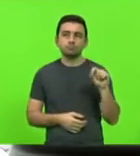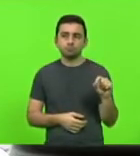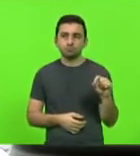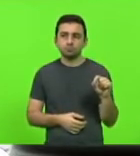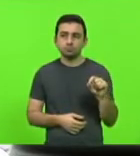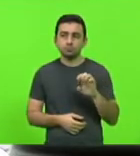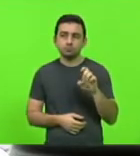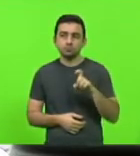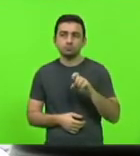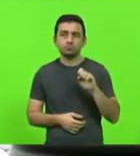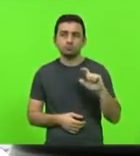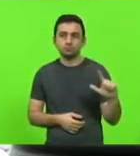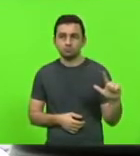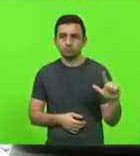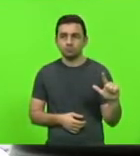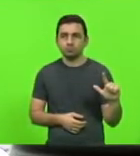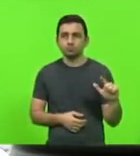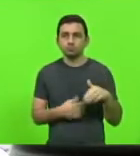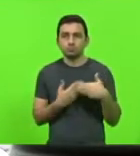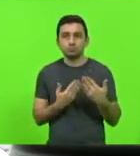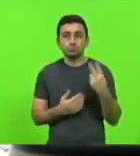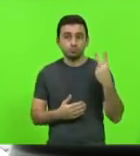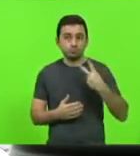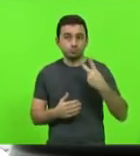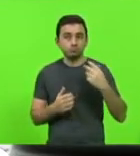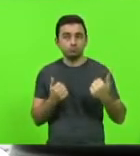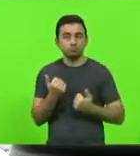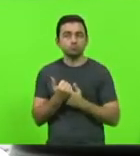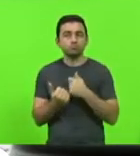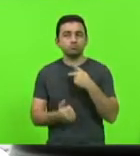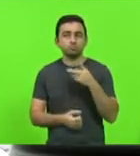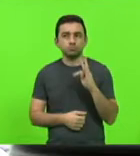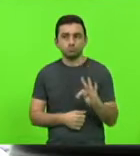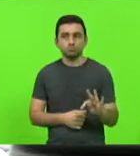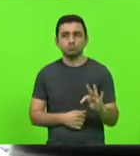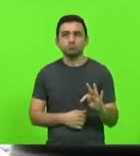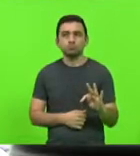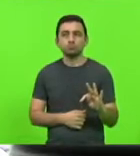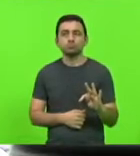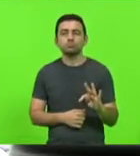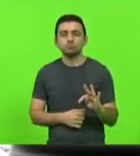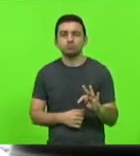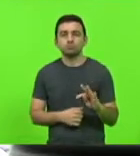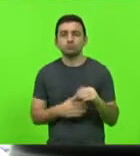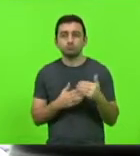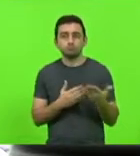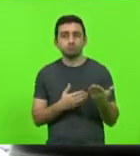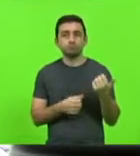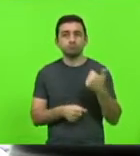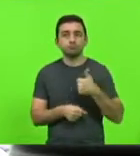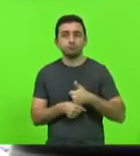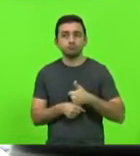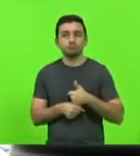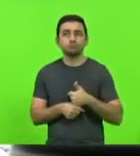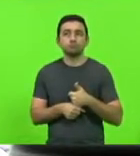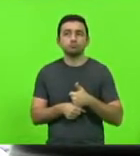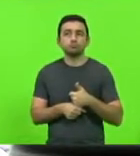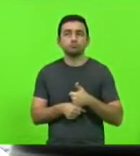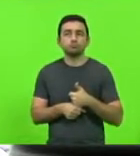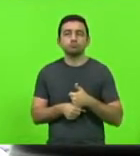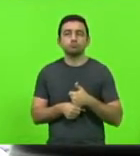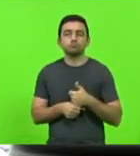Exel, segundo suplente do Partido dos Trabalhadores, PT, para ocupar a cadeira de deputado neste